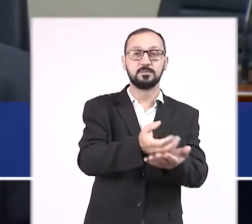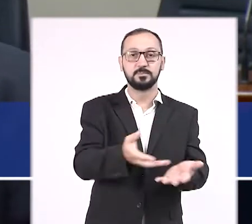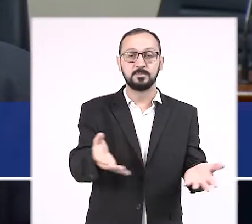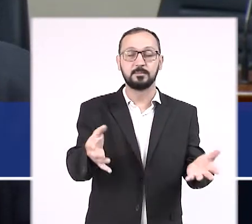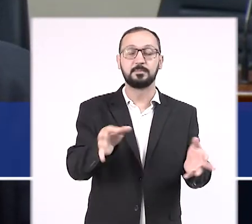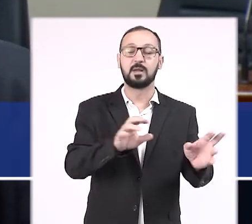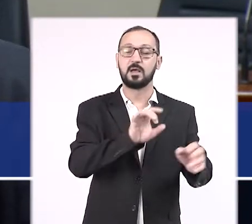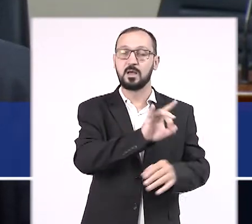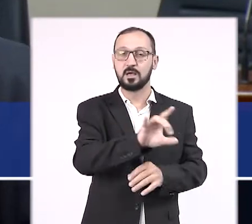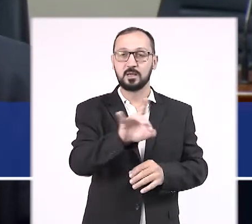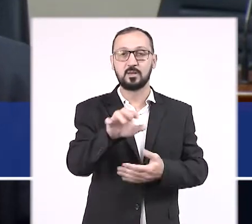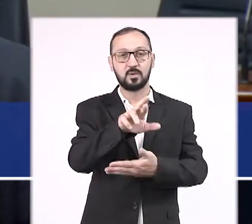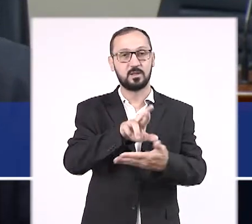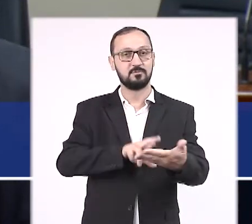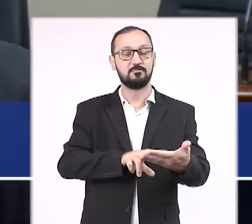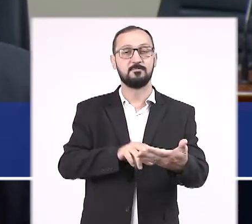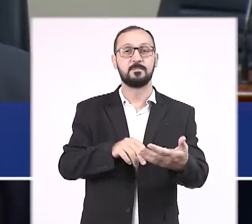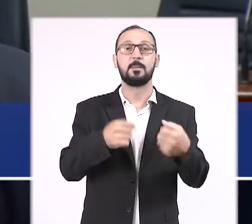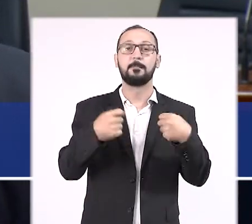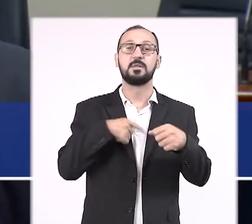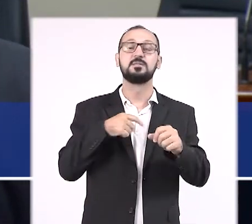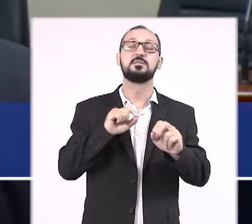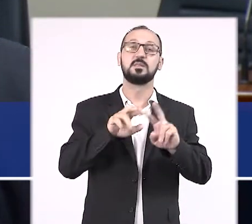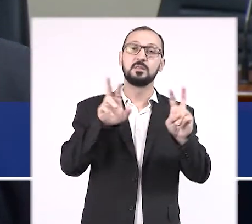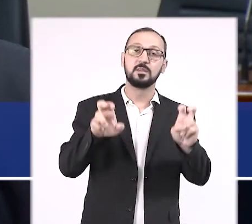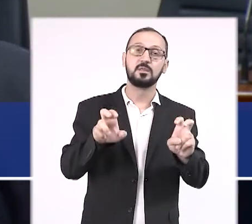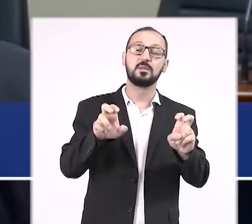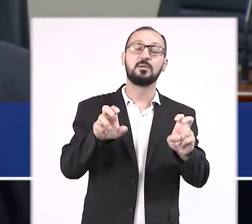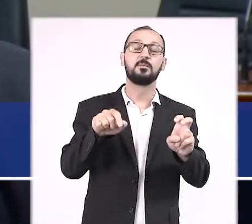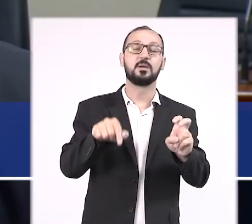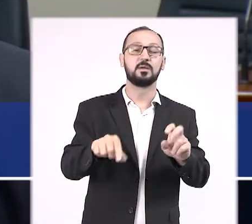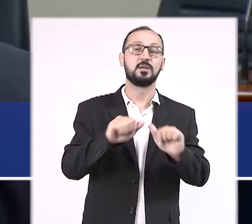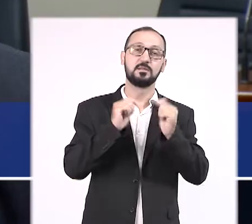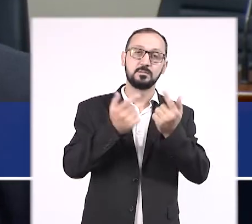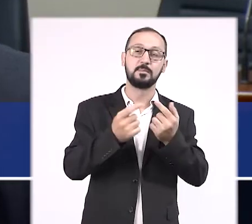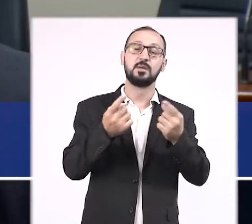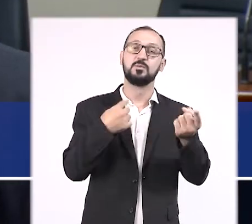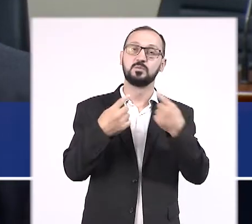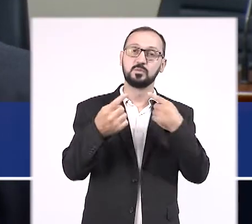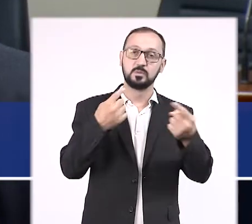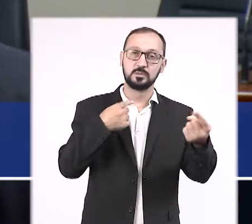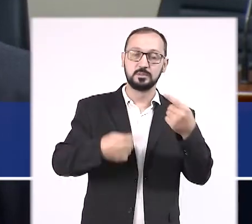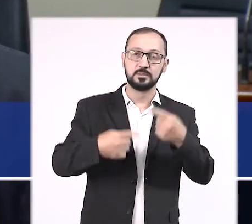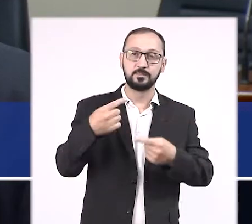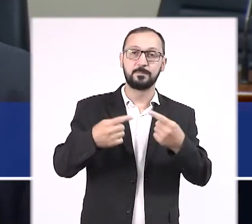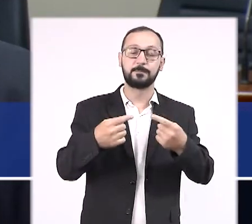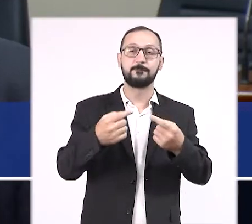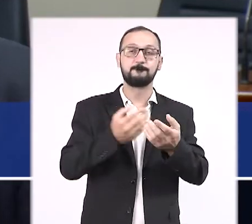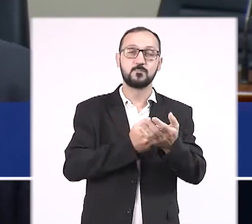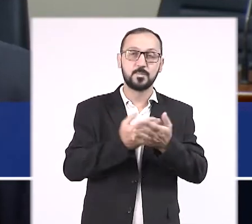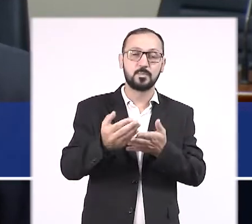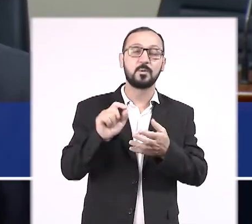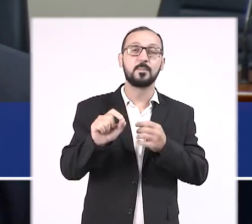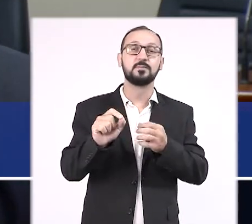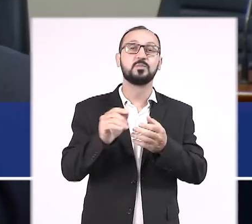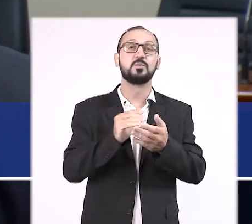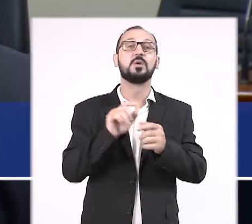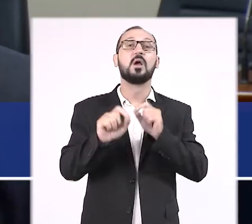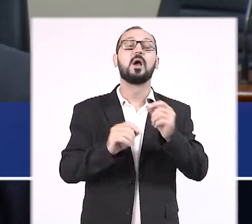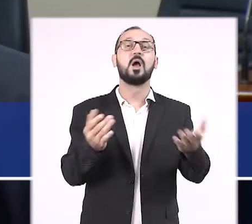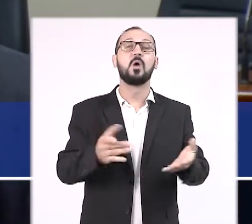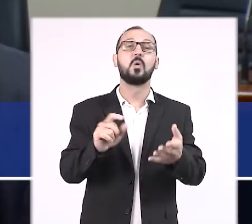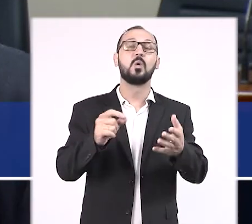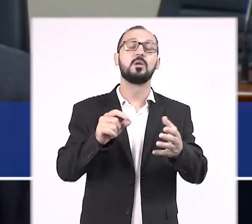serem distribuídos para a relatoria. E obviamente que nós precisamos ter pauta na Casa para discussão, votação, e com isso a gente começa então a